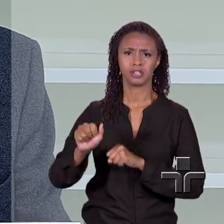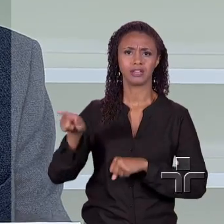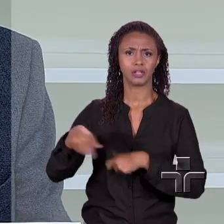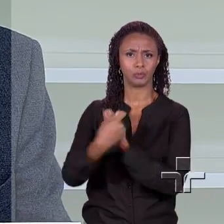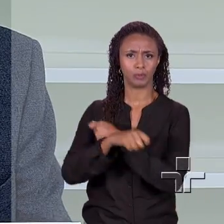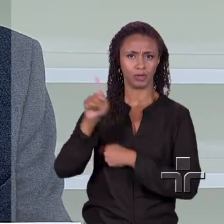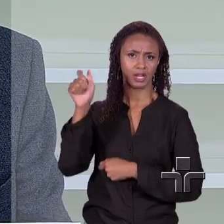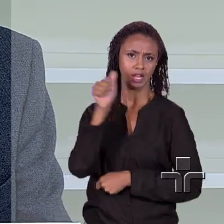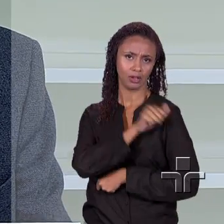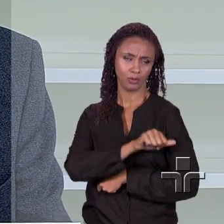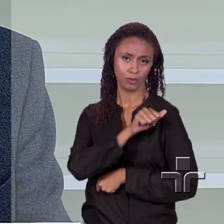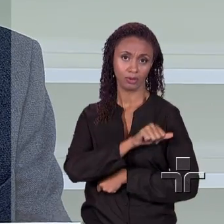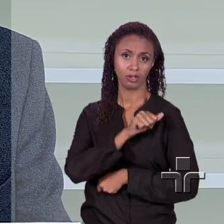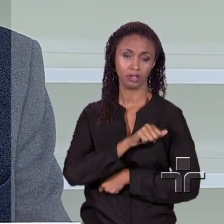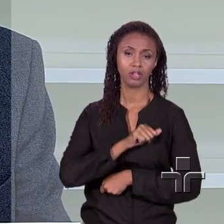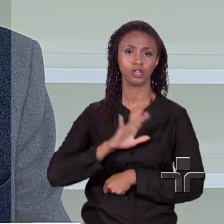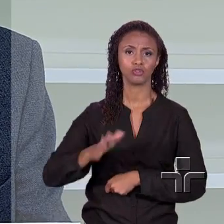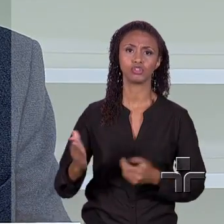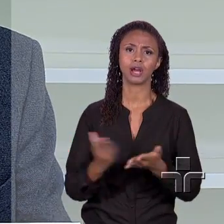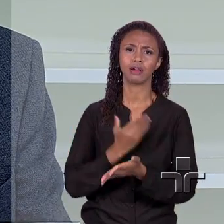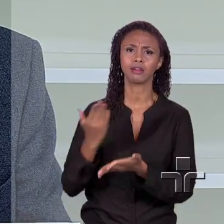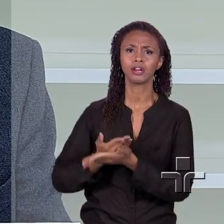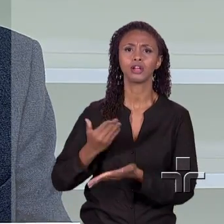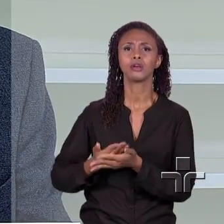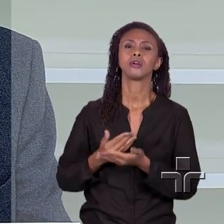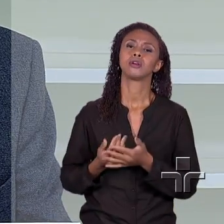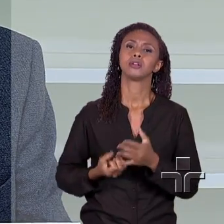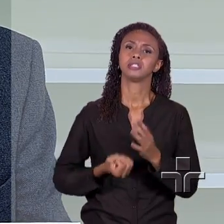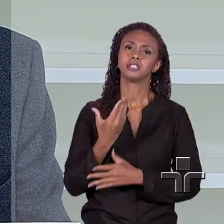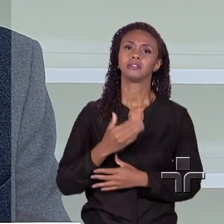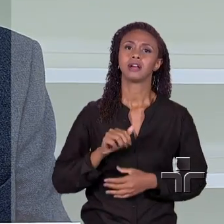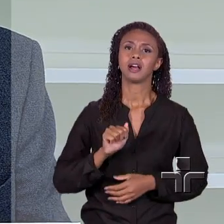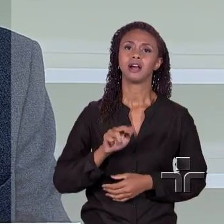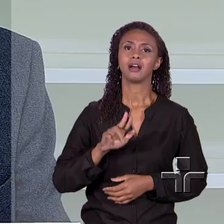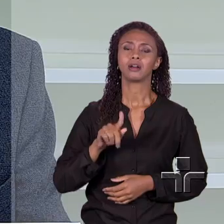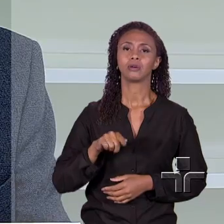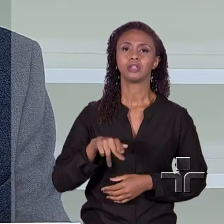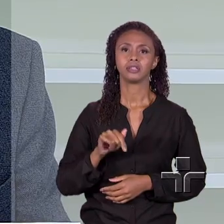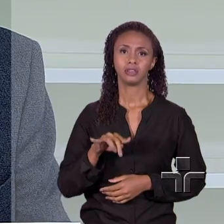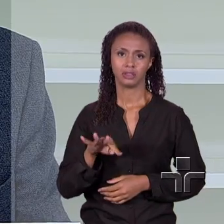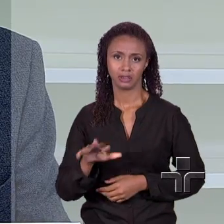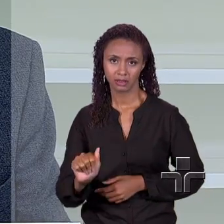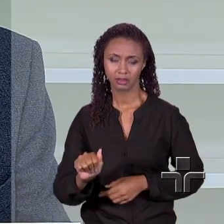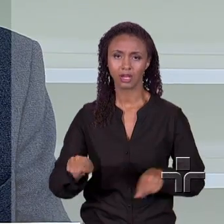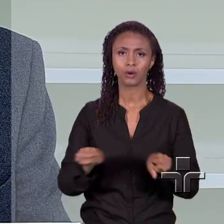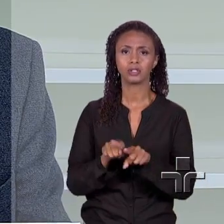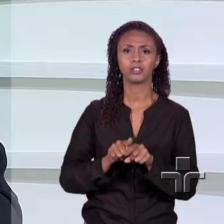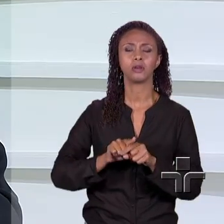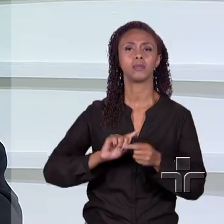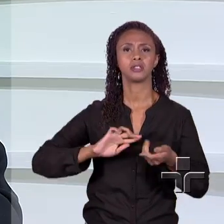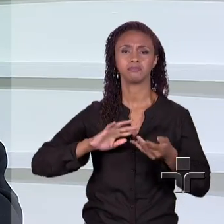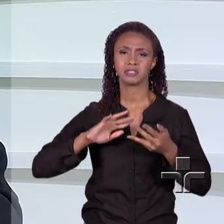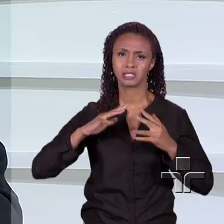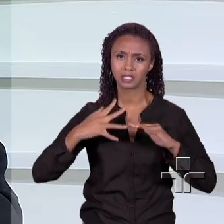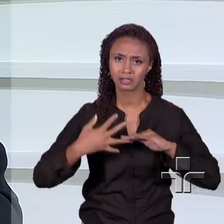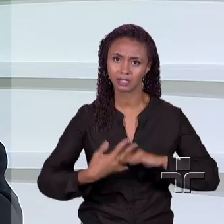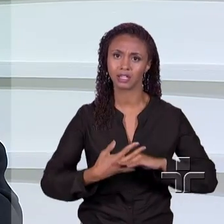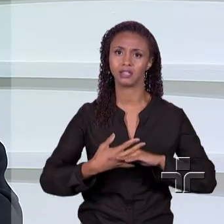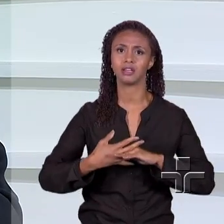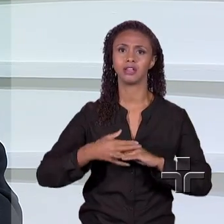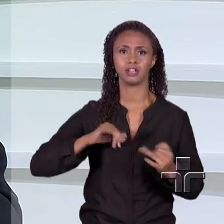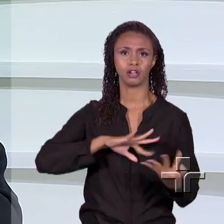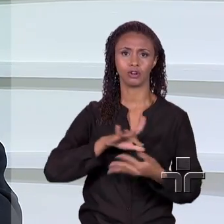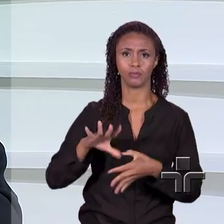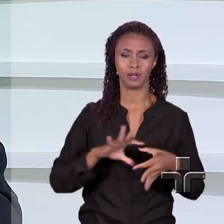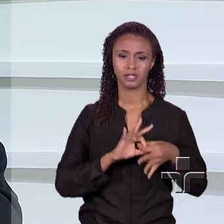Janeiro, autor dos livros Os Argonautas da Cidadania e Cidadania e Globalização. Marlon